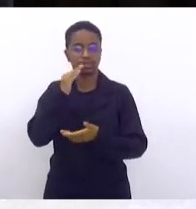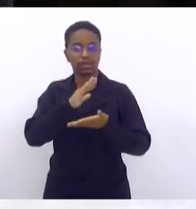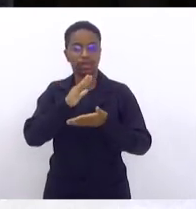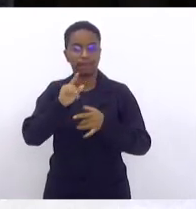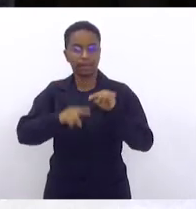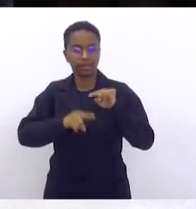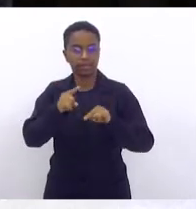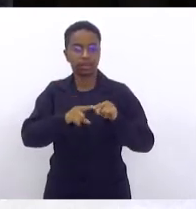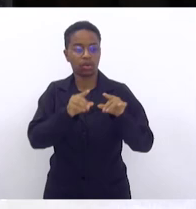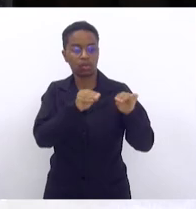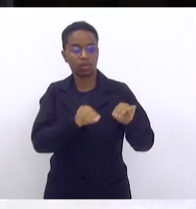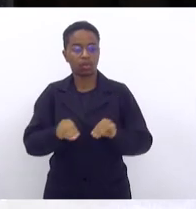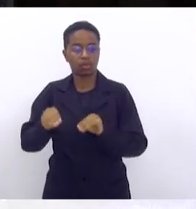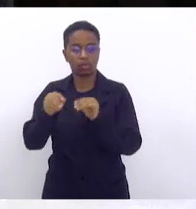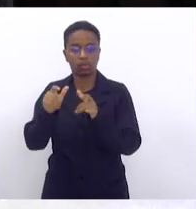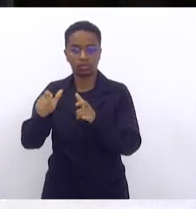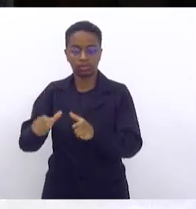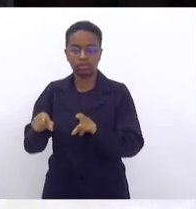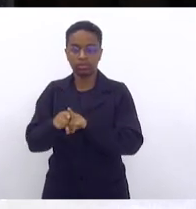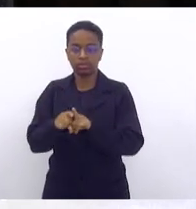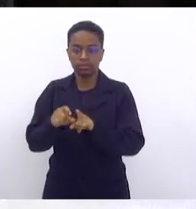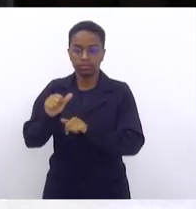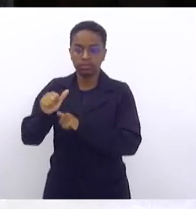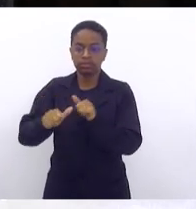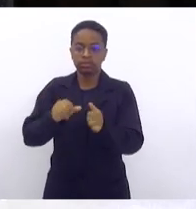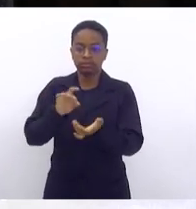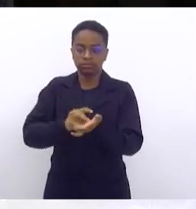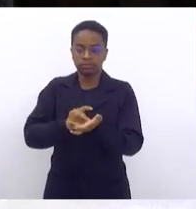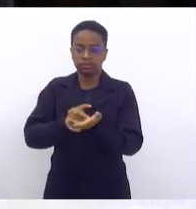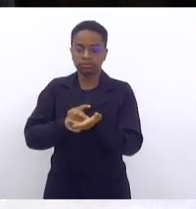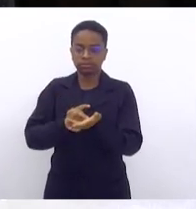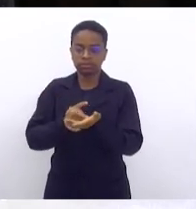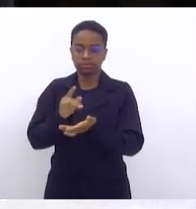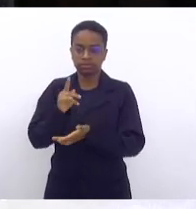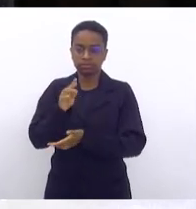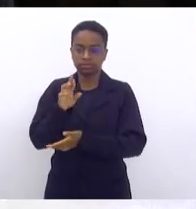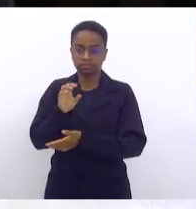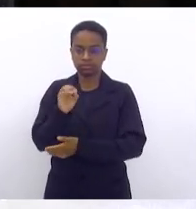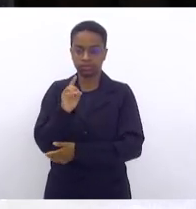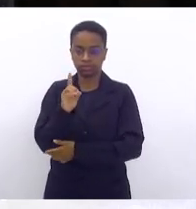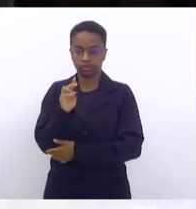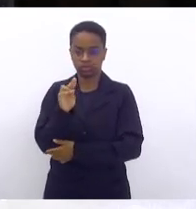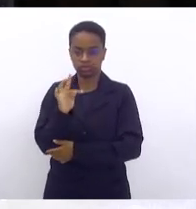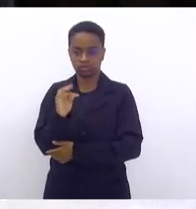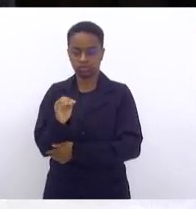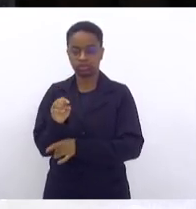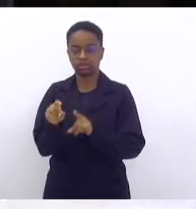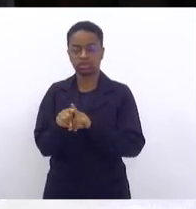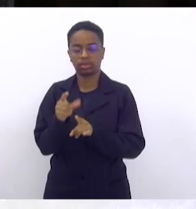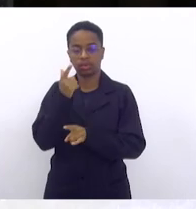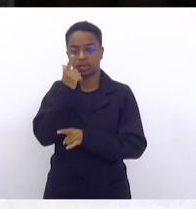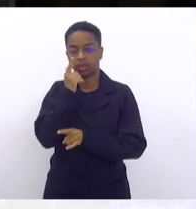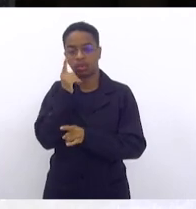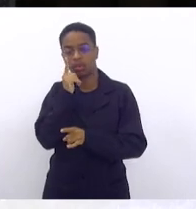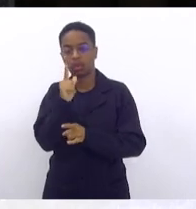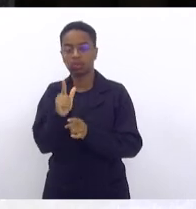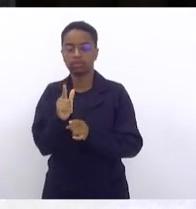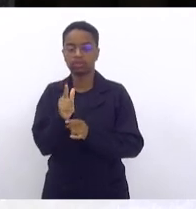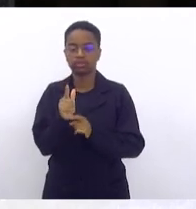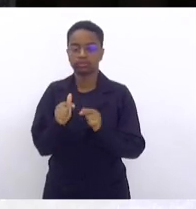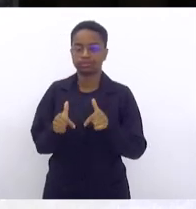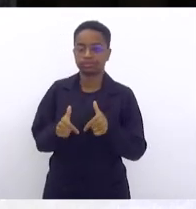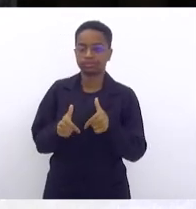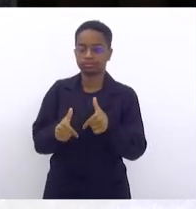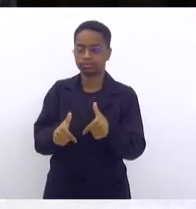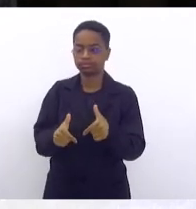incorreto para transformar ele novamente num produto e para que a gente consiga viabilizar isso e todo esse